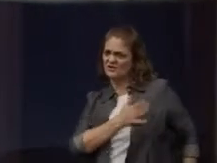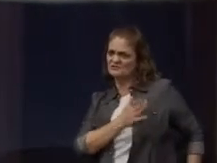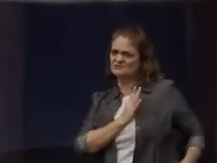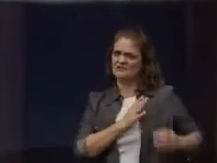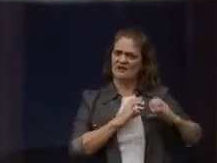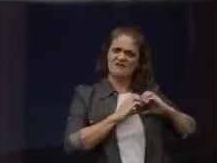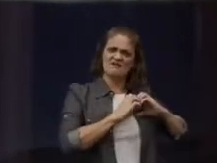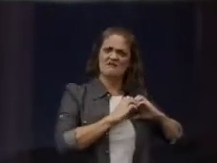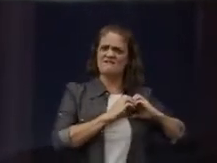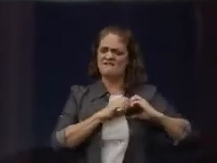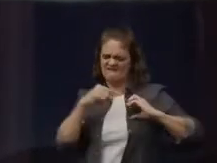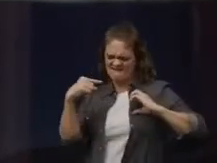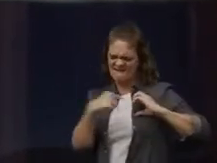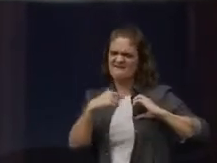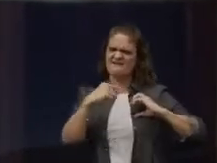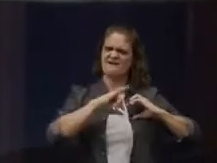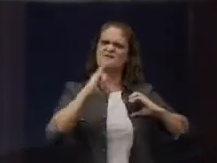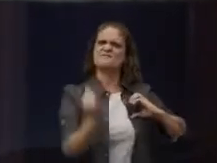o